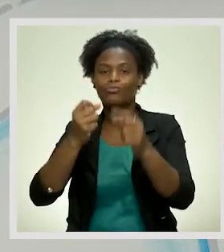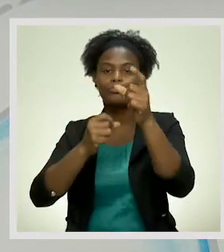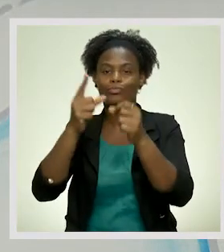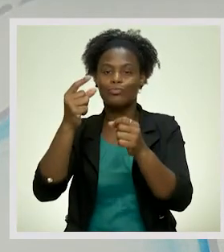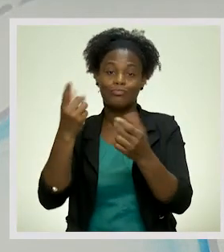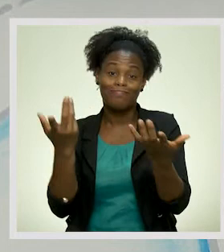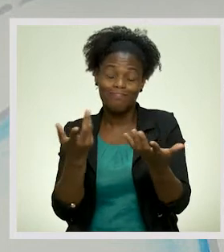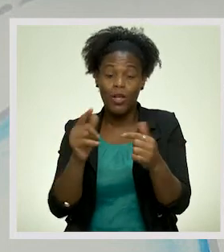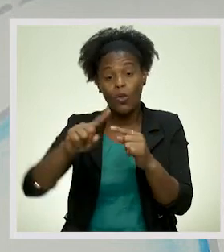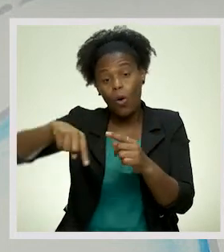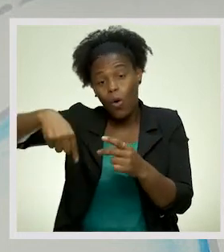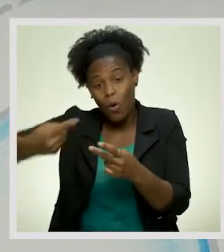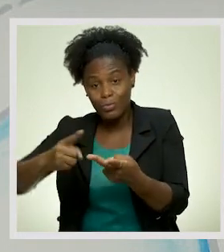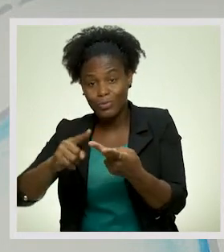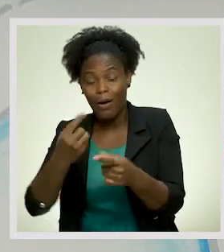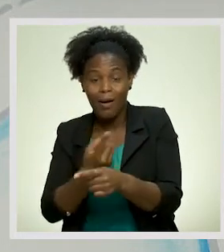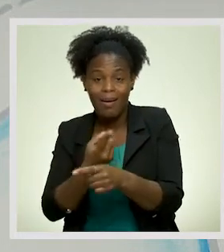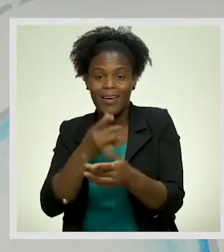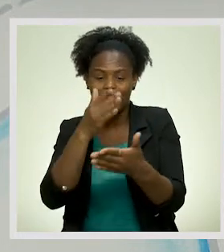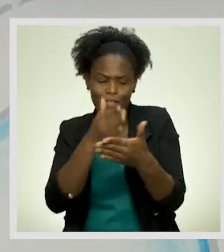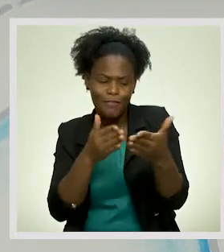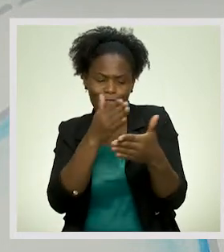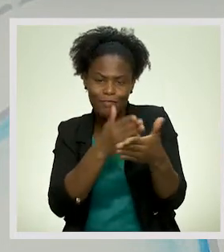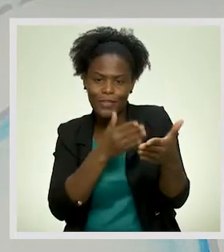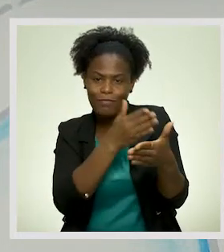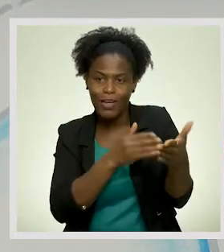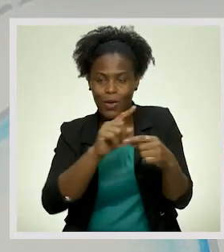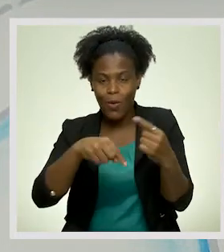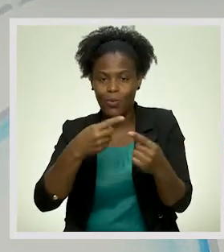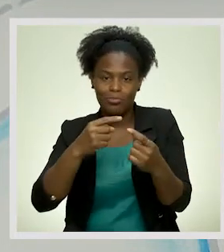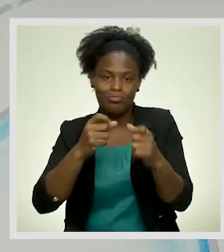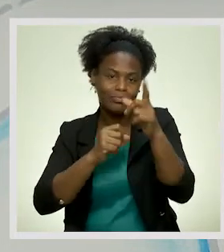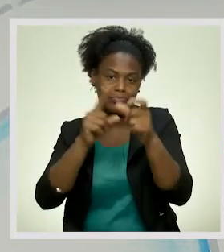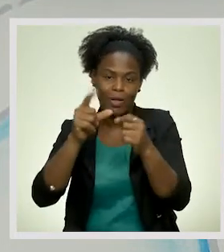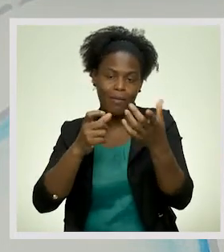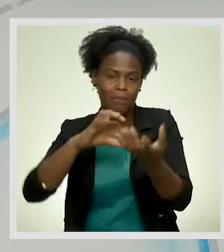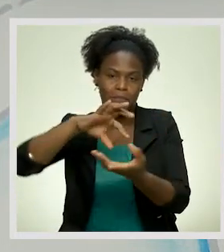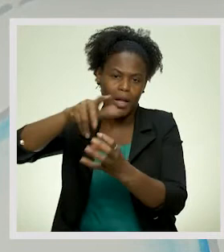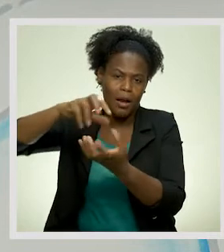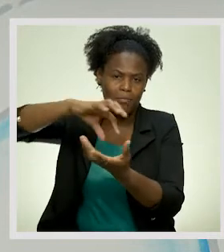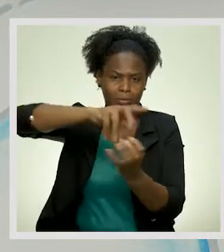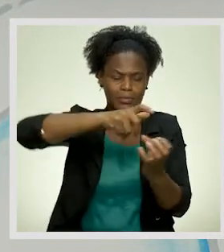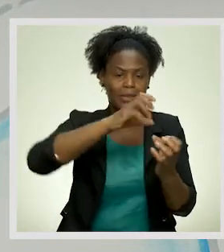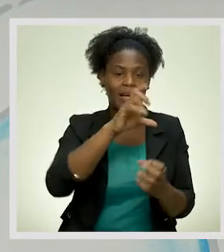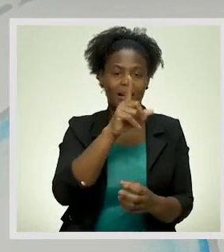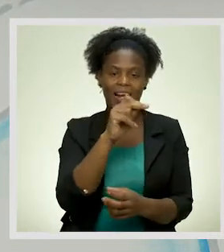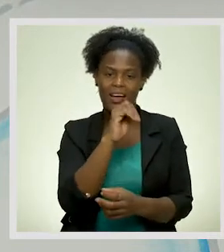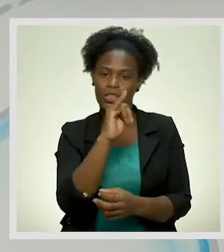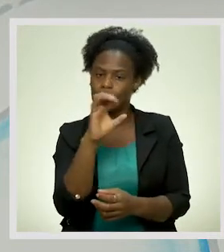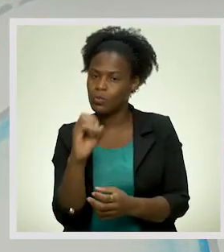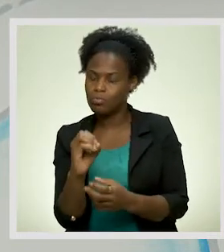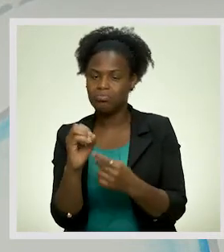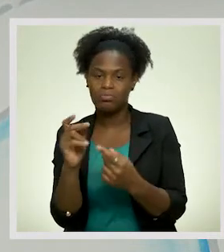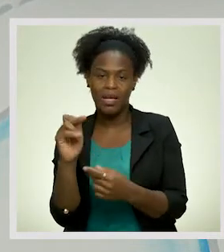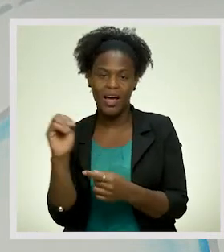Os restantes se dividem pelos outros astros, planetas clássicos, planetas anões, asteroides e cometas que